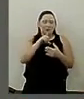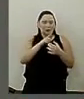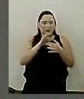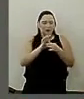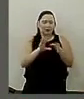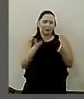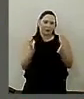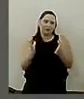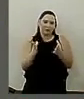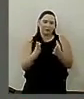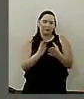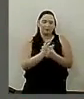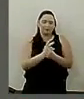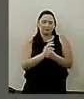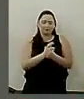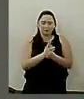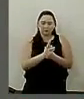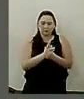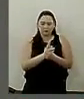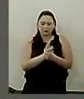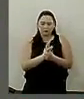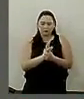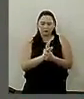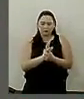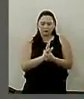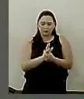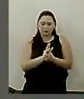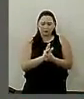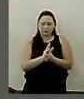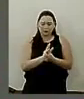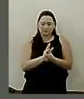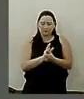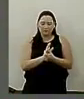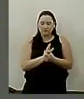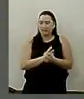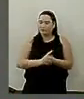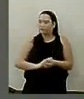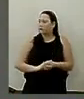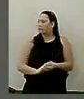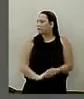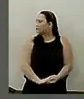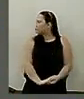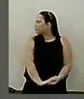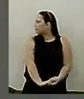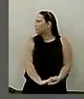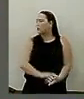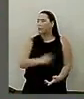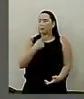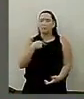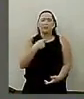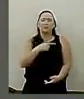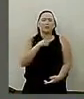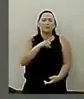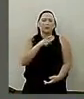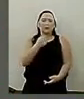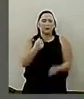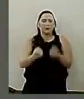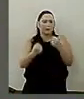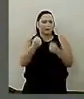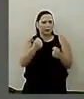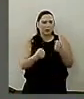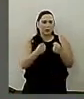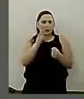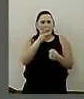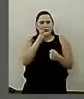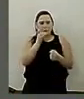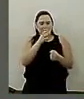que o livrou de estar naquele lugar. Eu já tive um carro da marca Chevrolet, um Corsa Wind azul, que eu